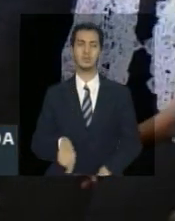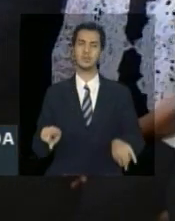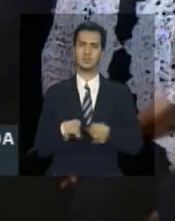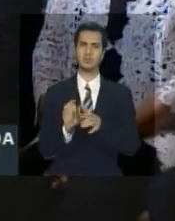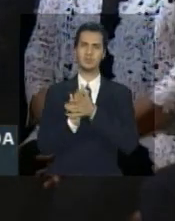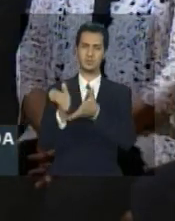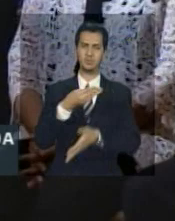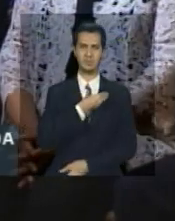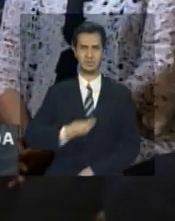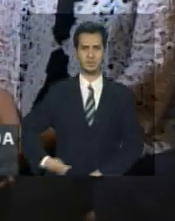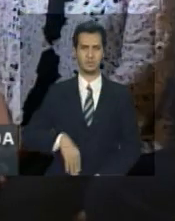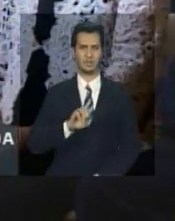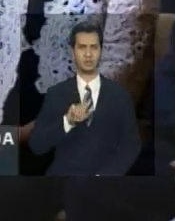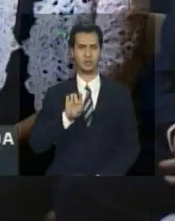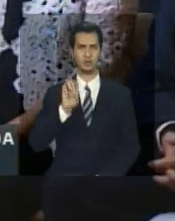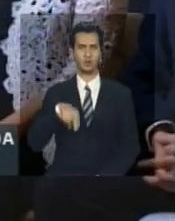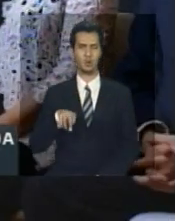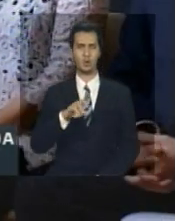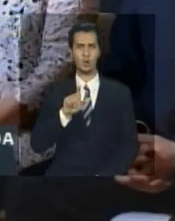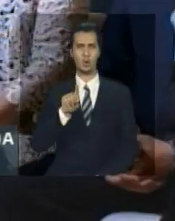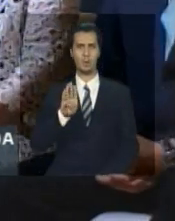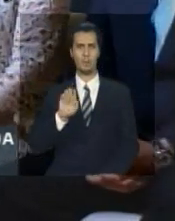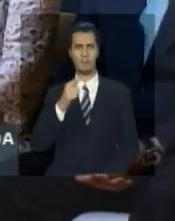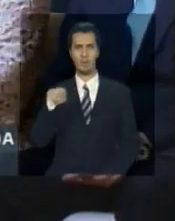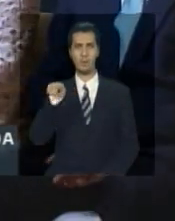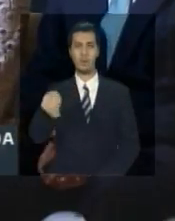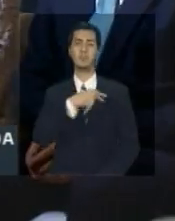Lobão, ministro de Minas e Energia,